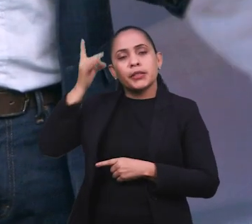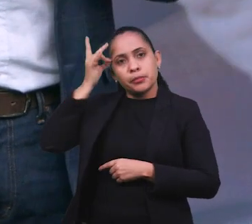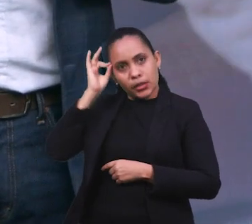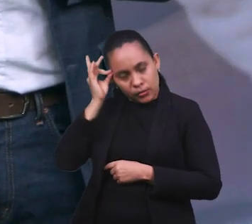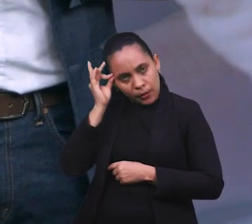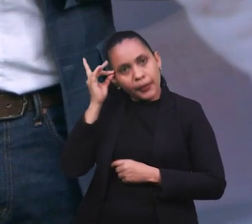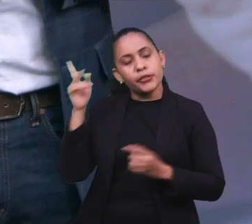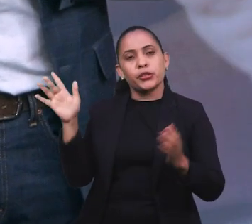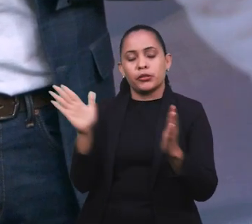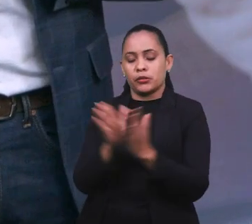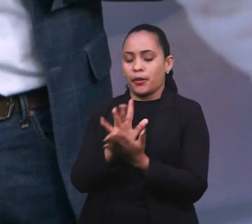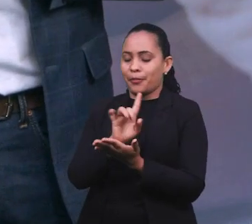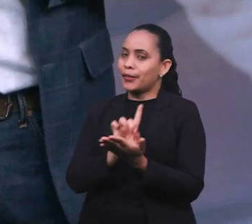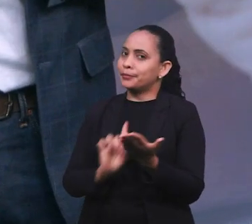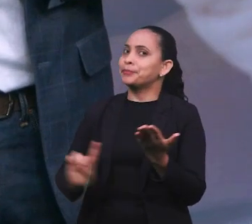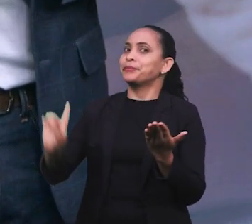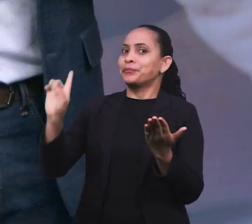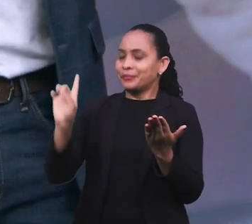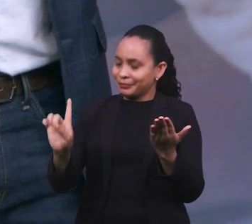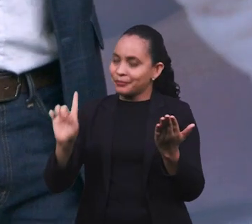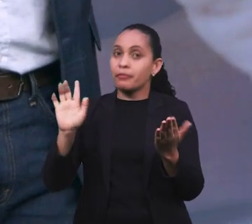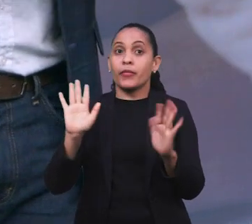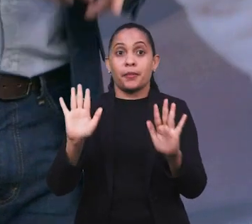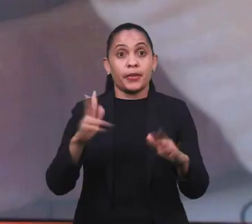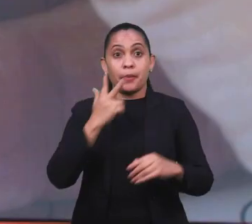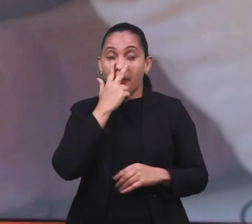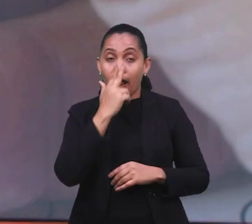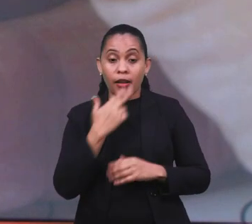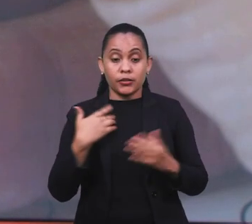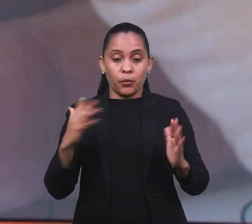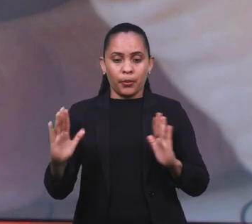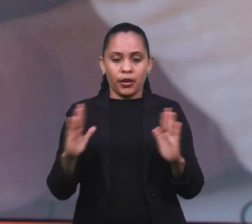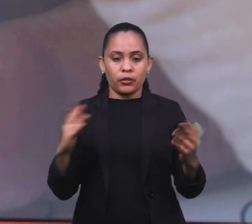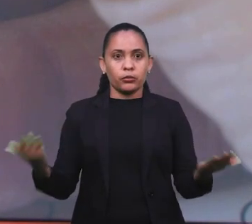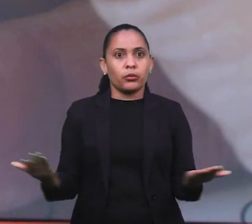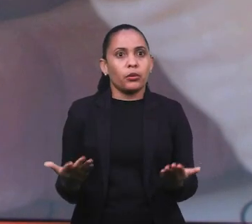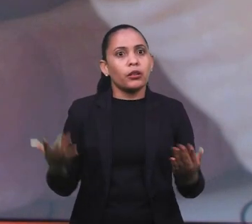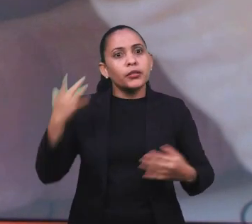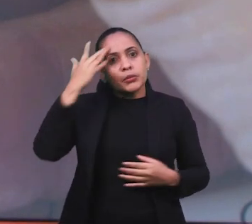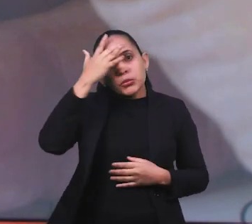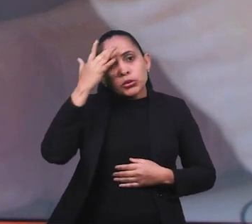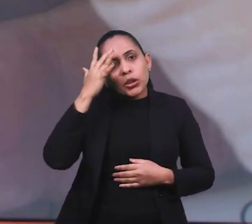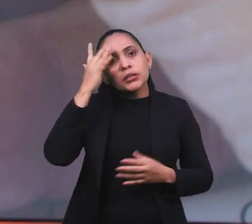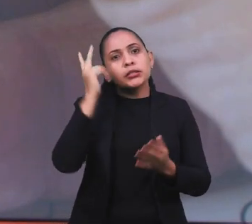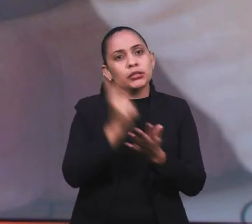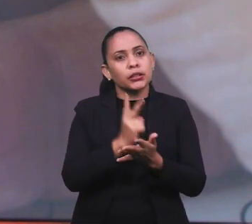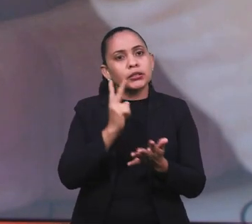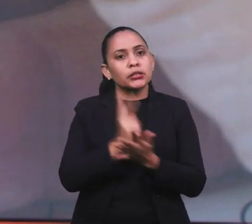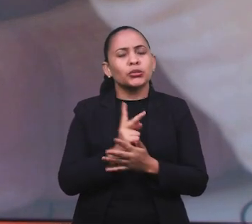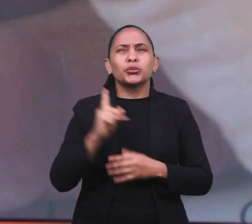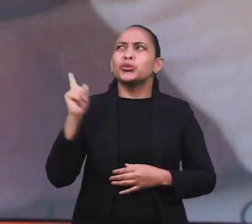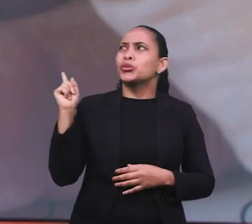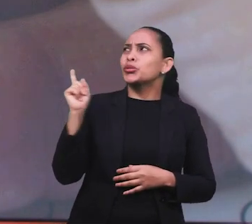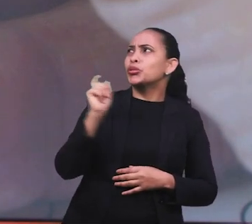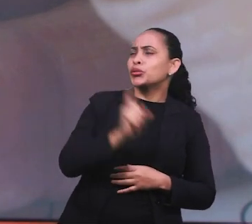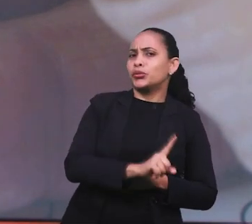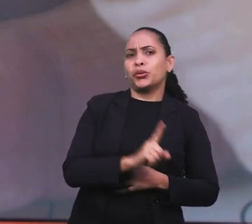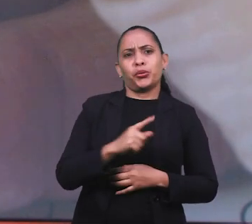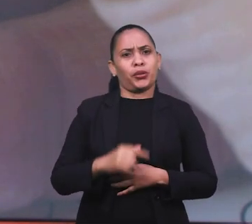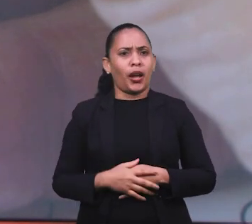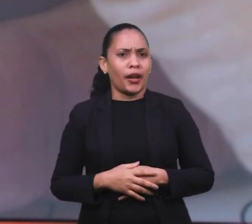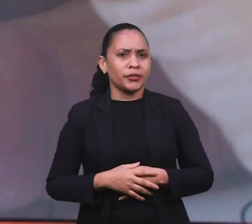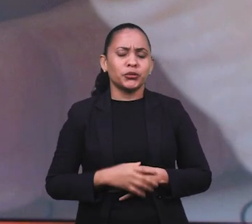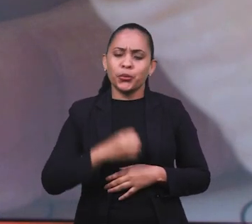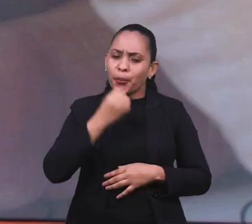espiritualmente a leitura da palavra. Mas parece que nos dias atuais as pessoas estão com cada vez mais dificuldades